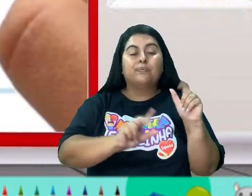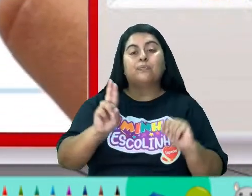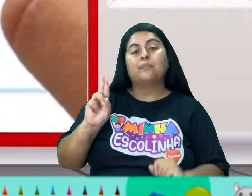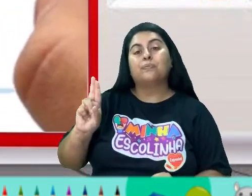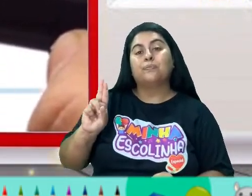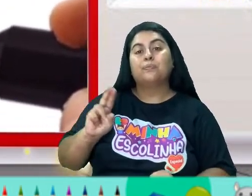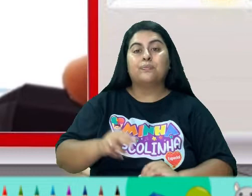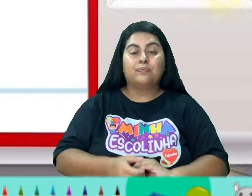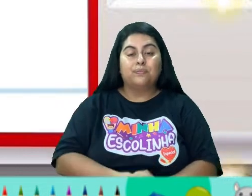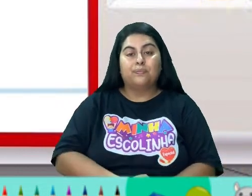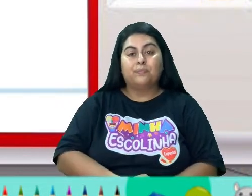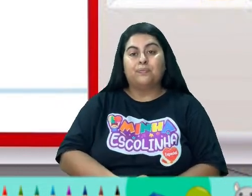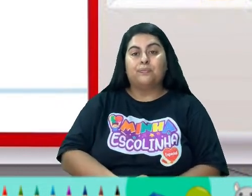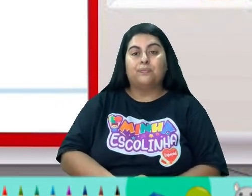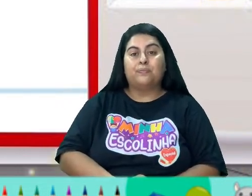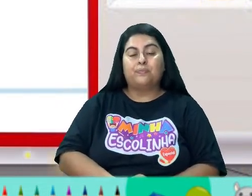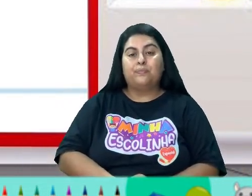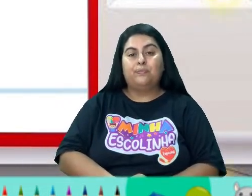letra U,